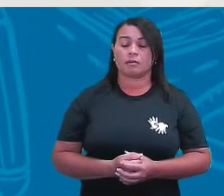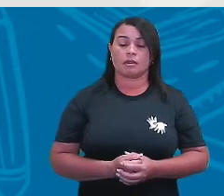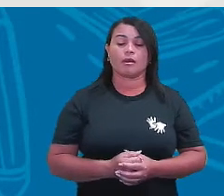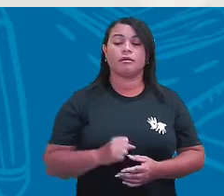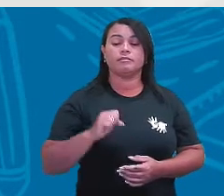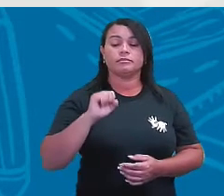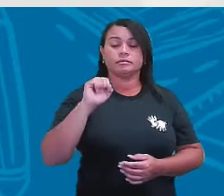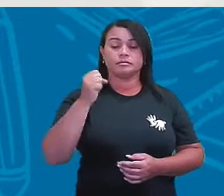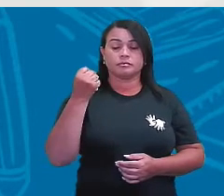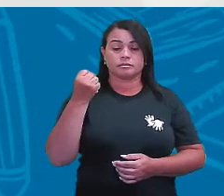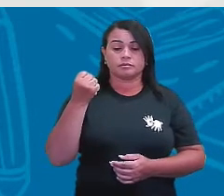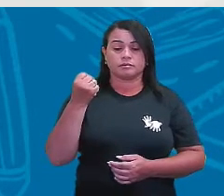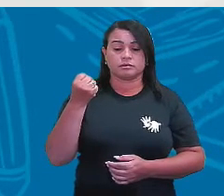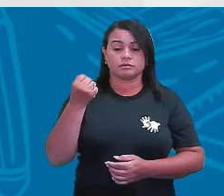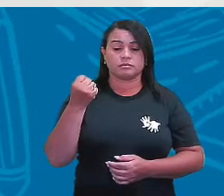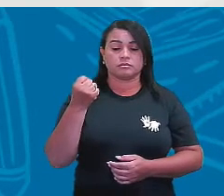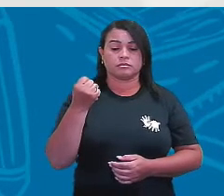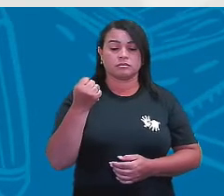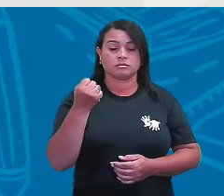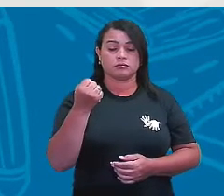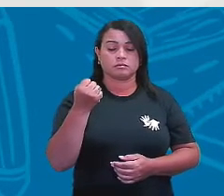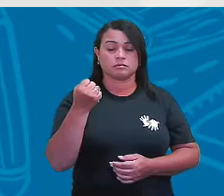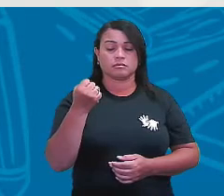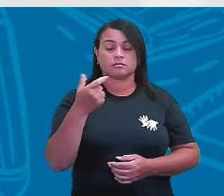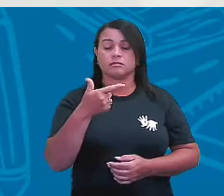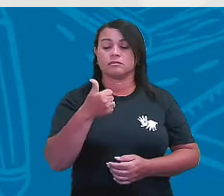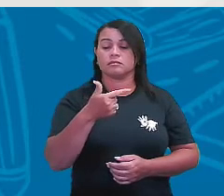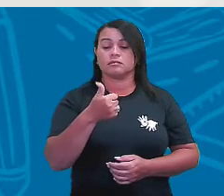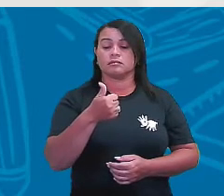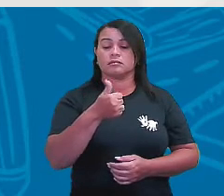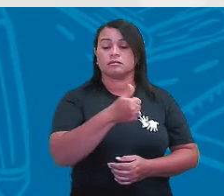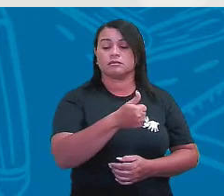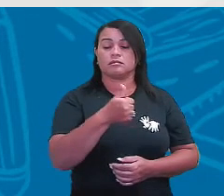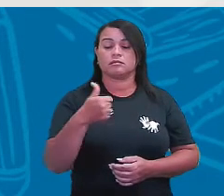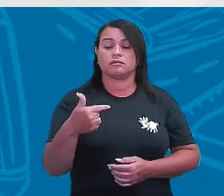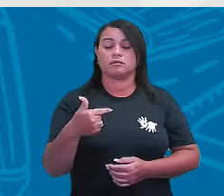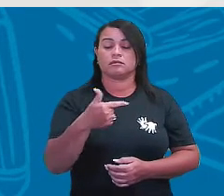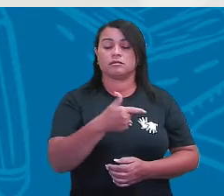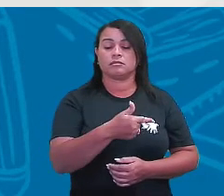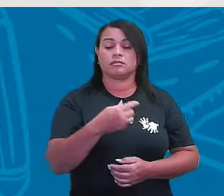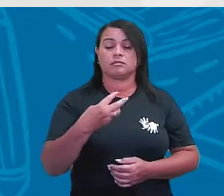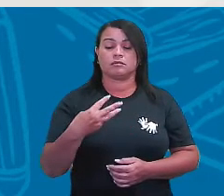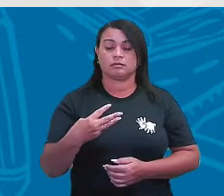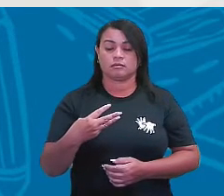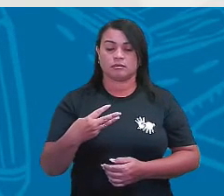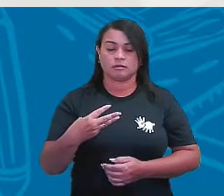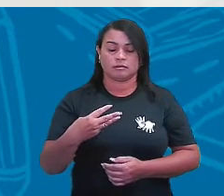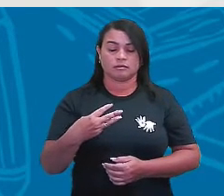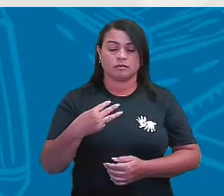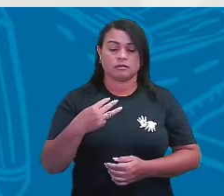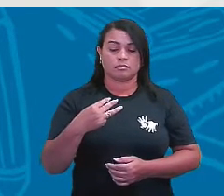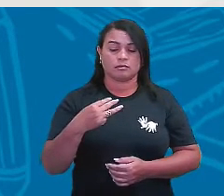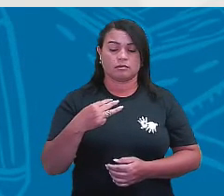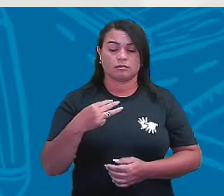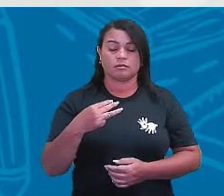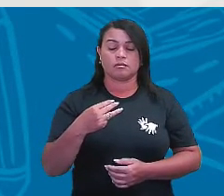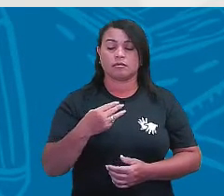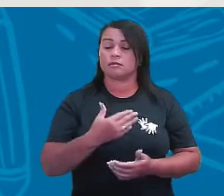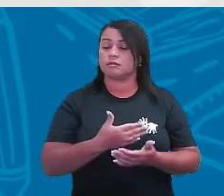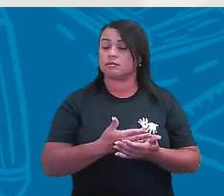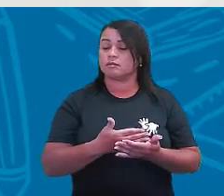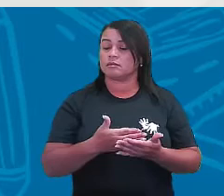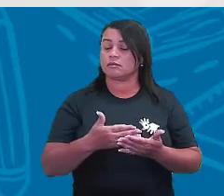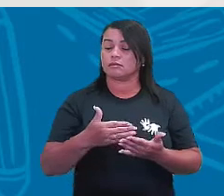boto 8, depois o 12, né? E depois o 23. Começo pela